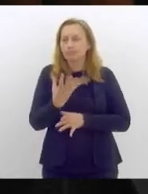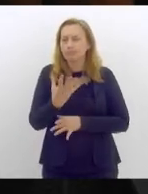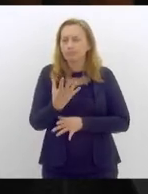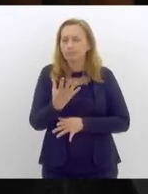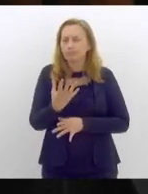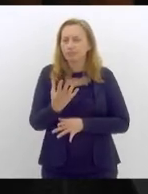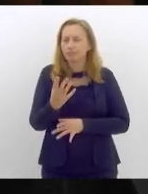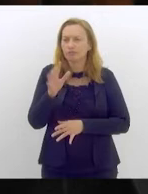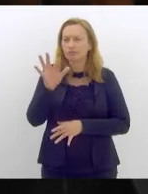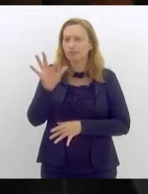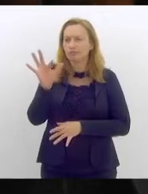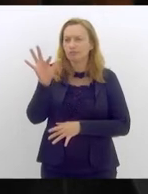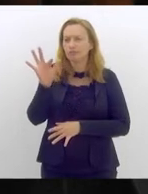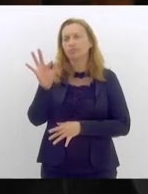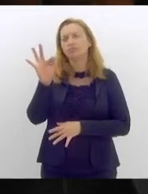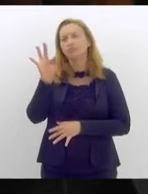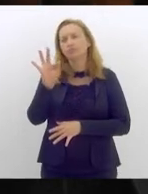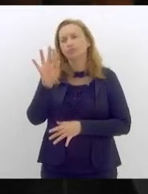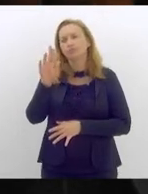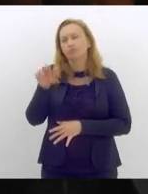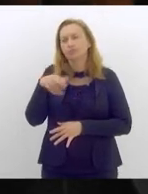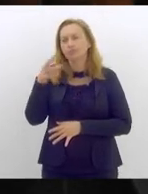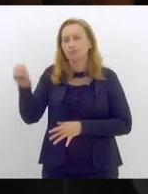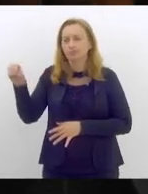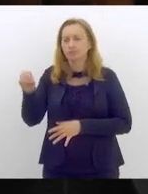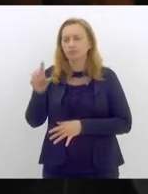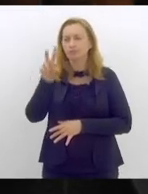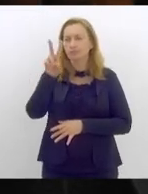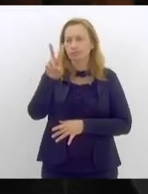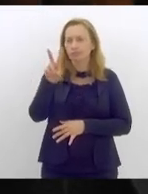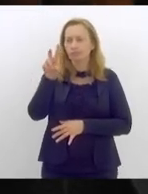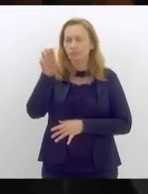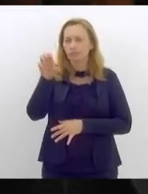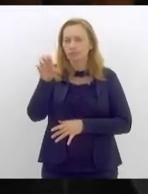Getúlio Vargas denominado igpdi